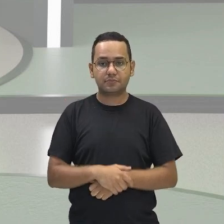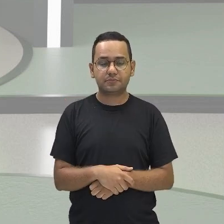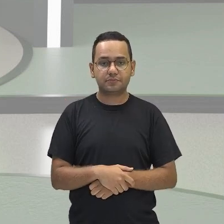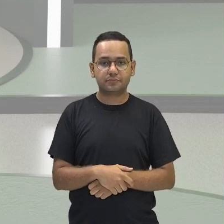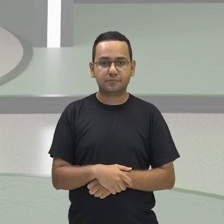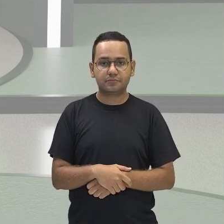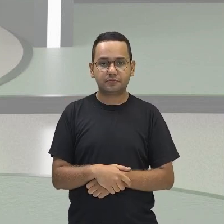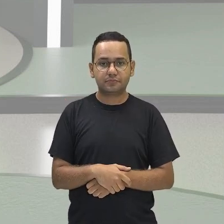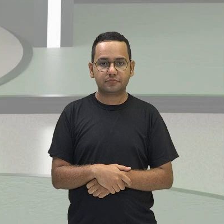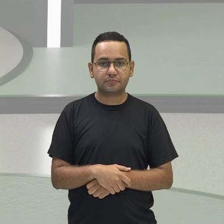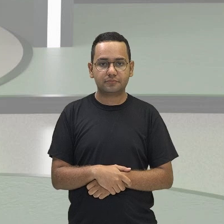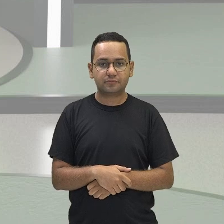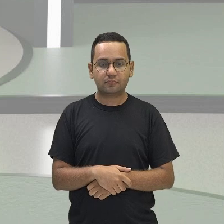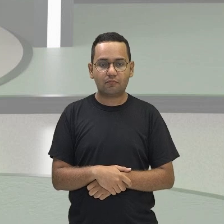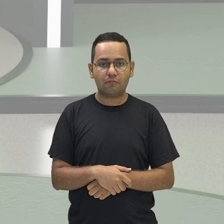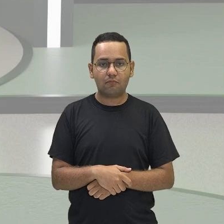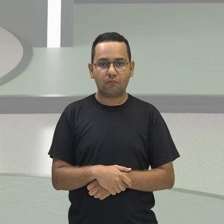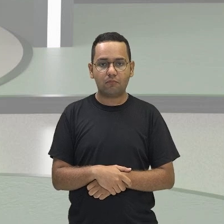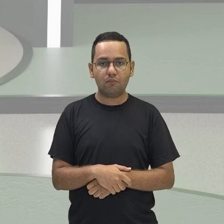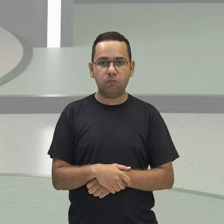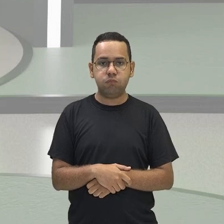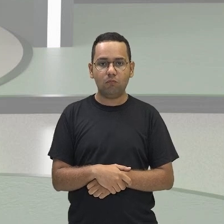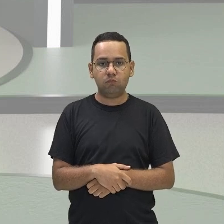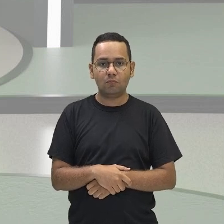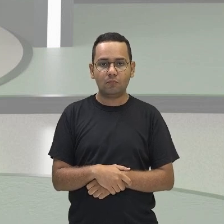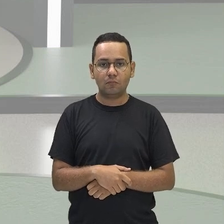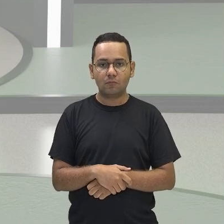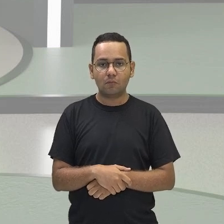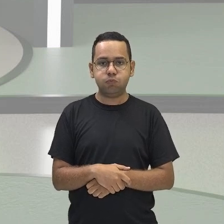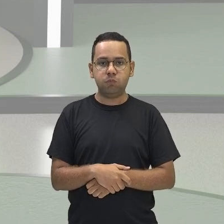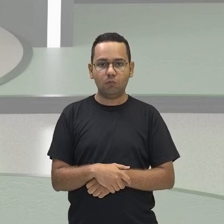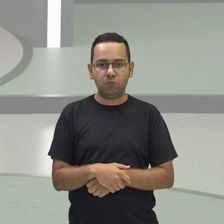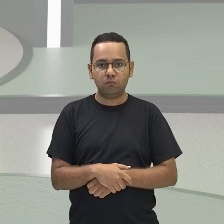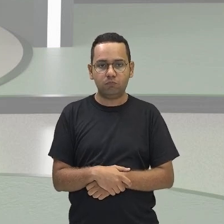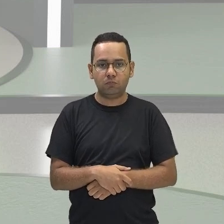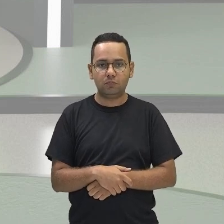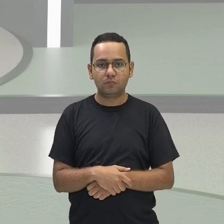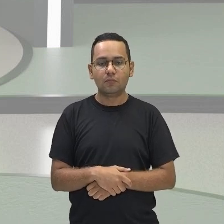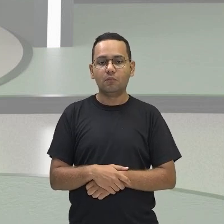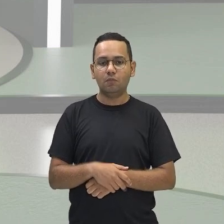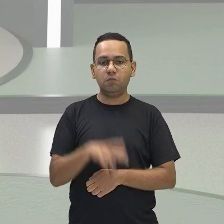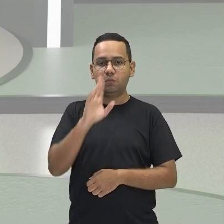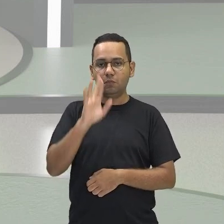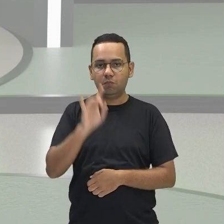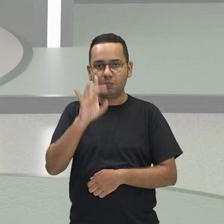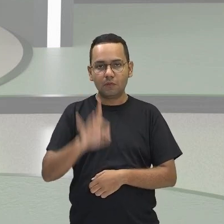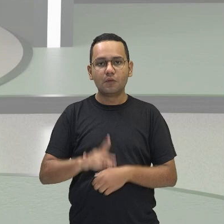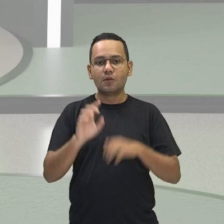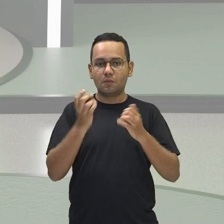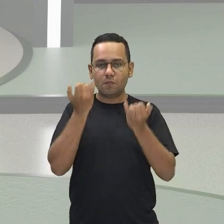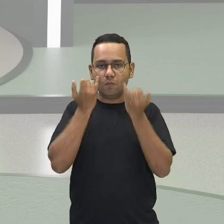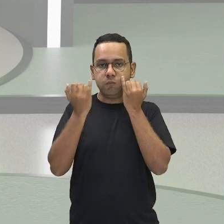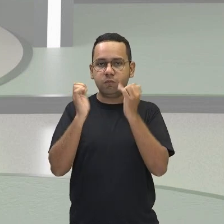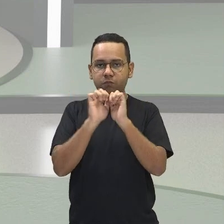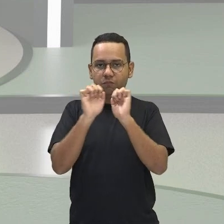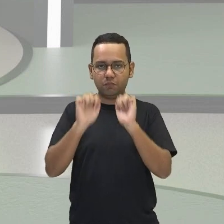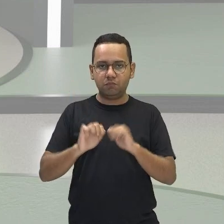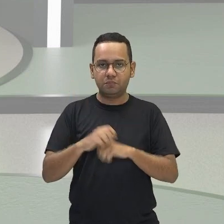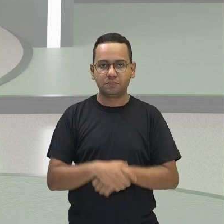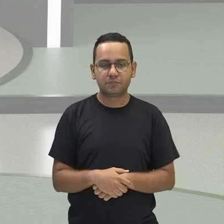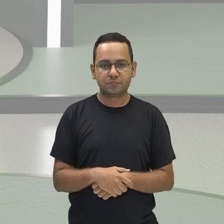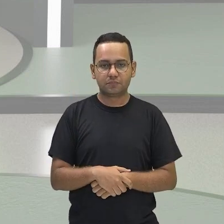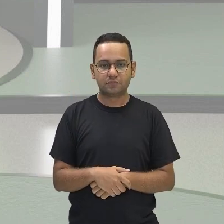que? O nome genérico dado às estruturas de sustentação, principalmente de